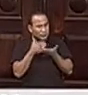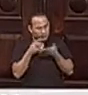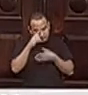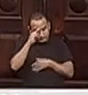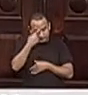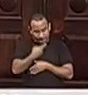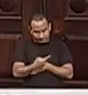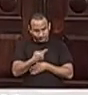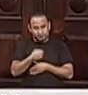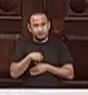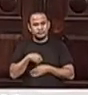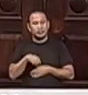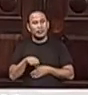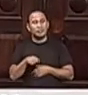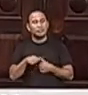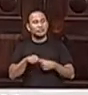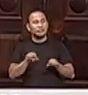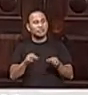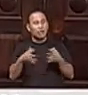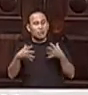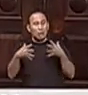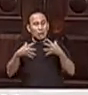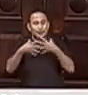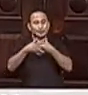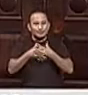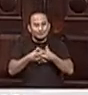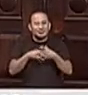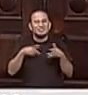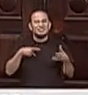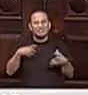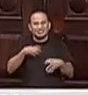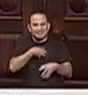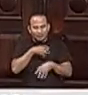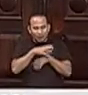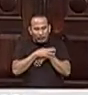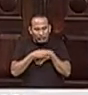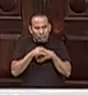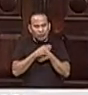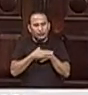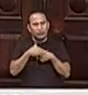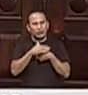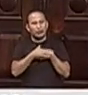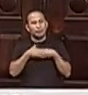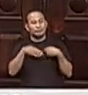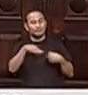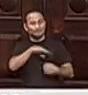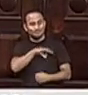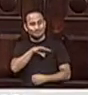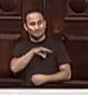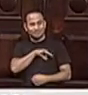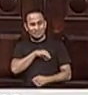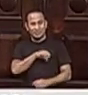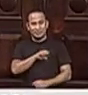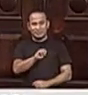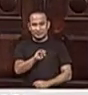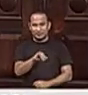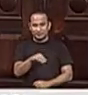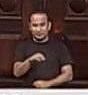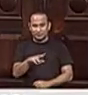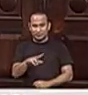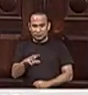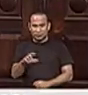autoridade está completamente atingido e fragilizado. Os policiais civis e militares